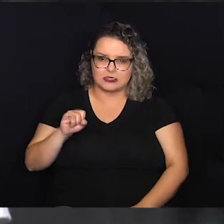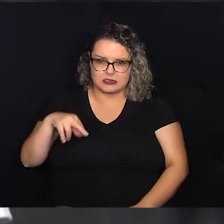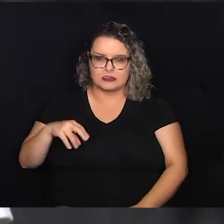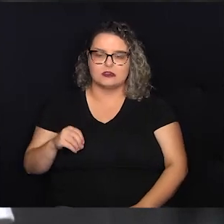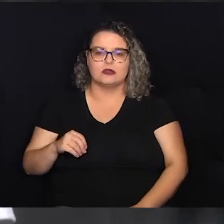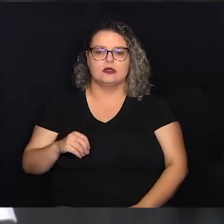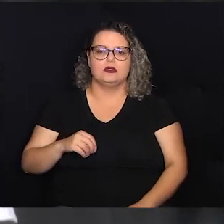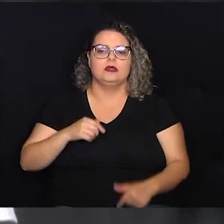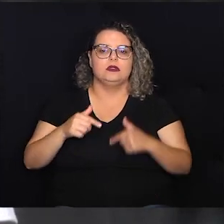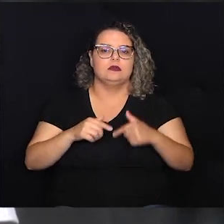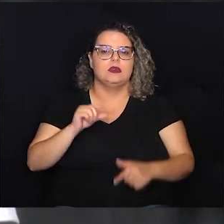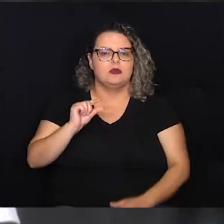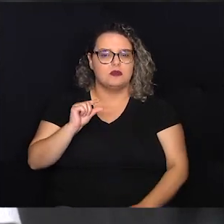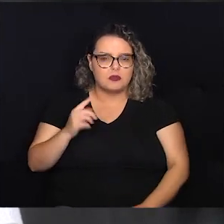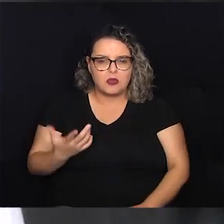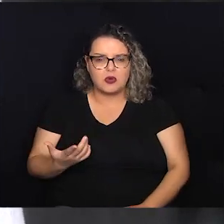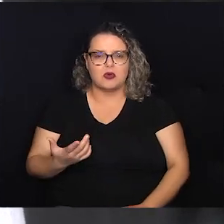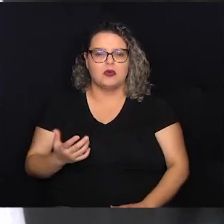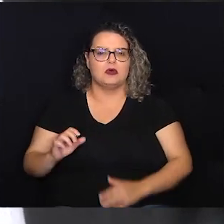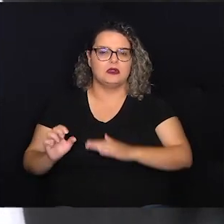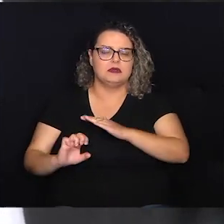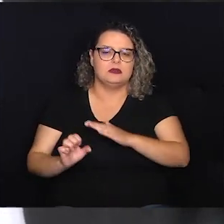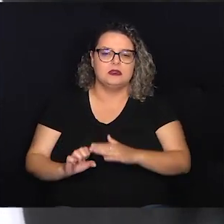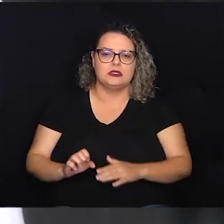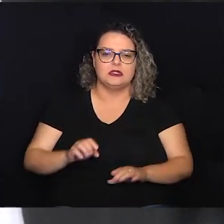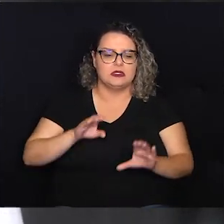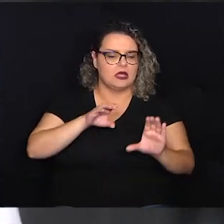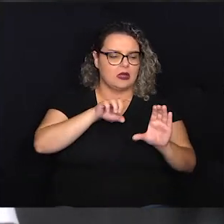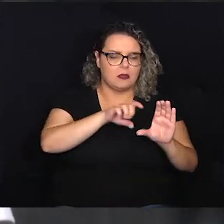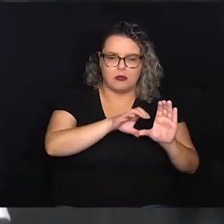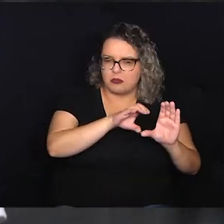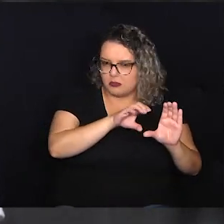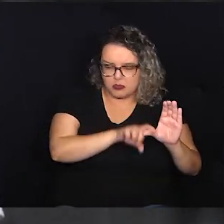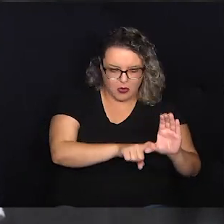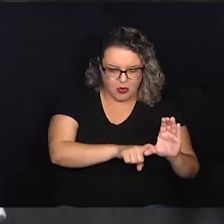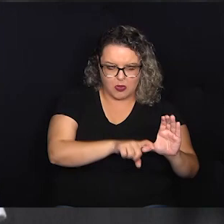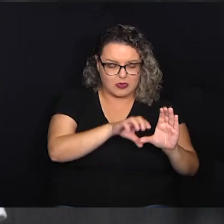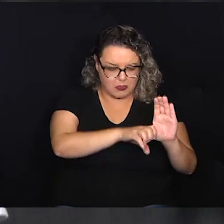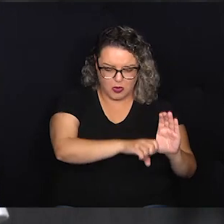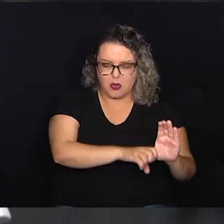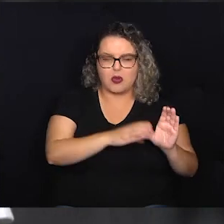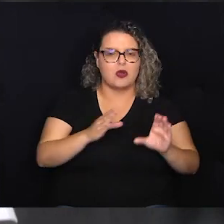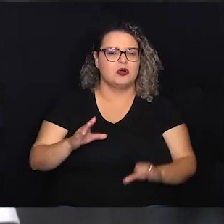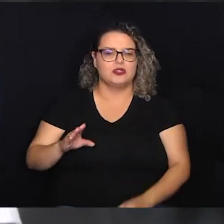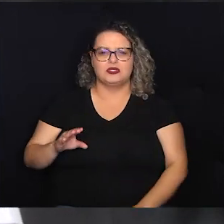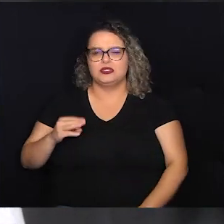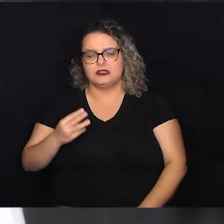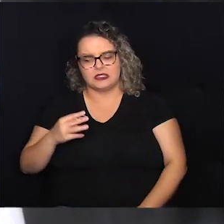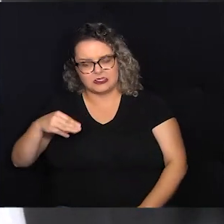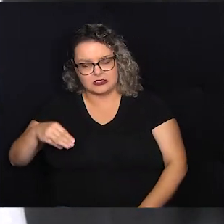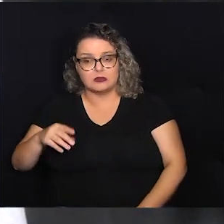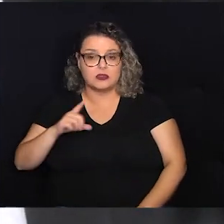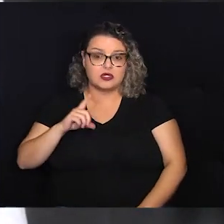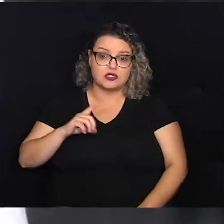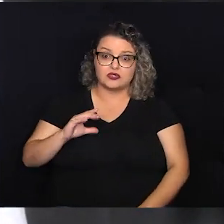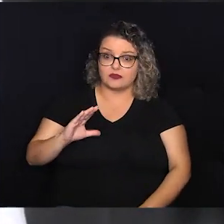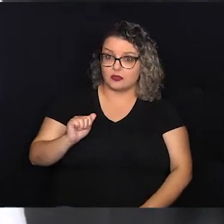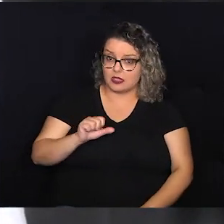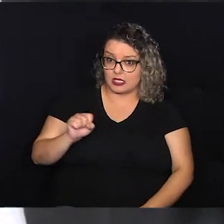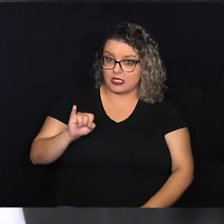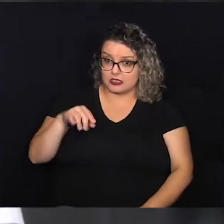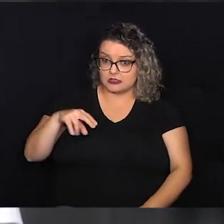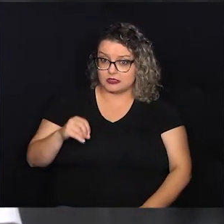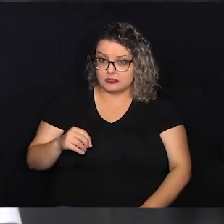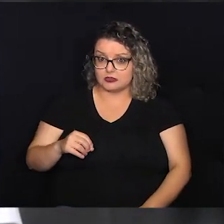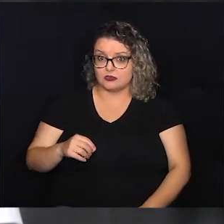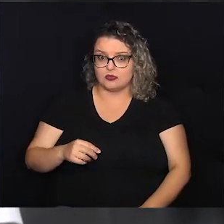cassino. Trabalhei em poucas empresas, trabalhei na 3M, na Bosch, pouco tempo, né? E tive o cassino